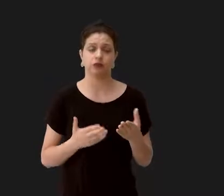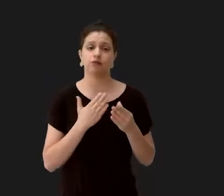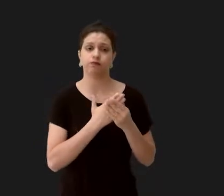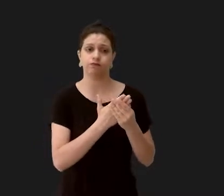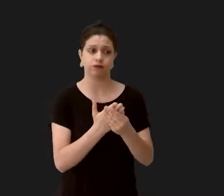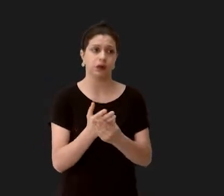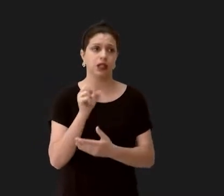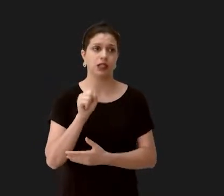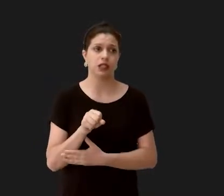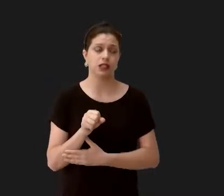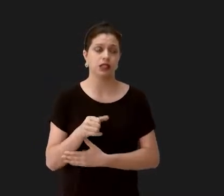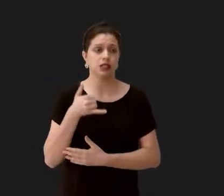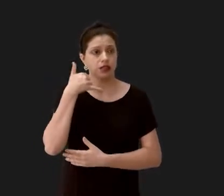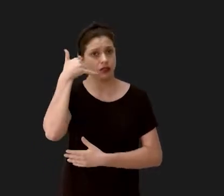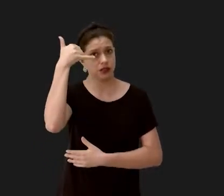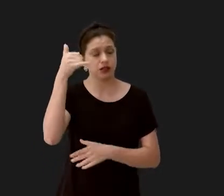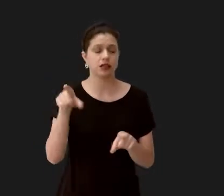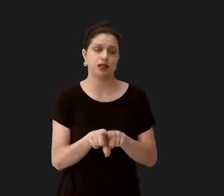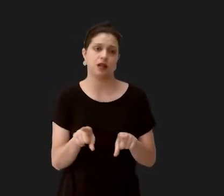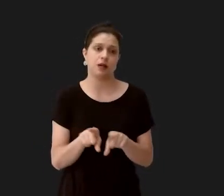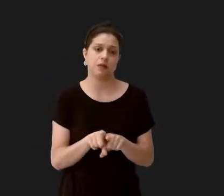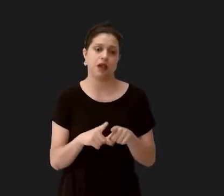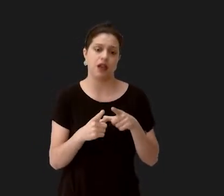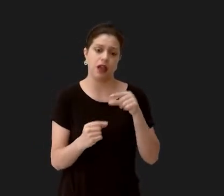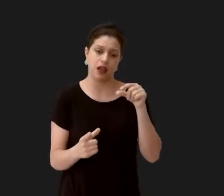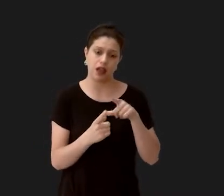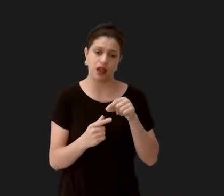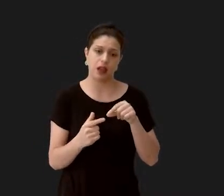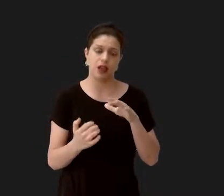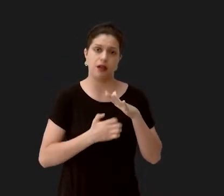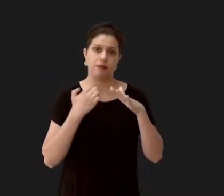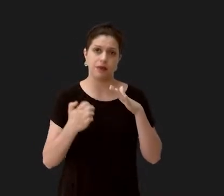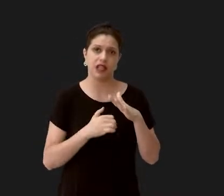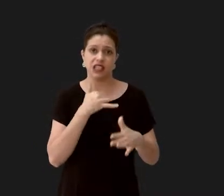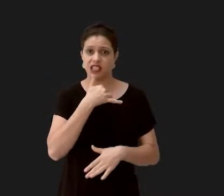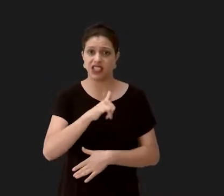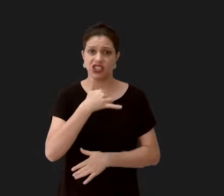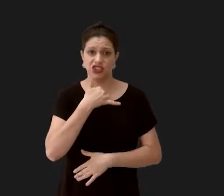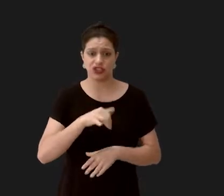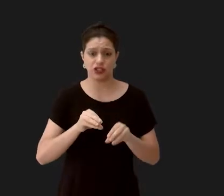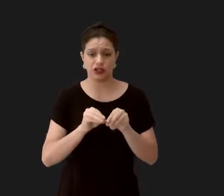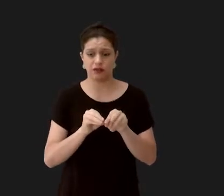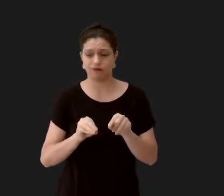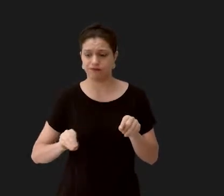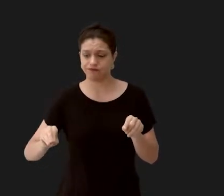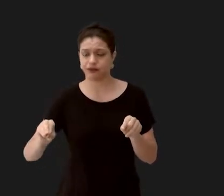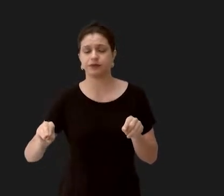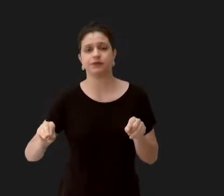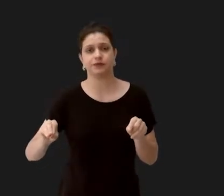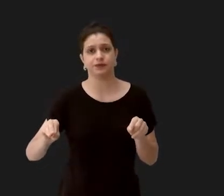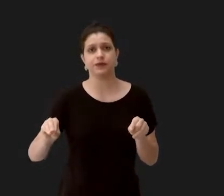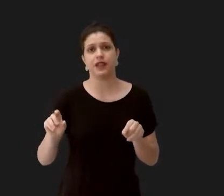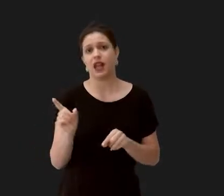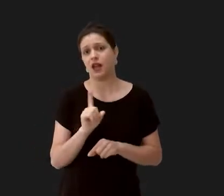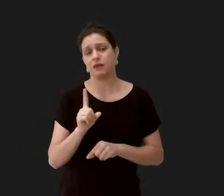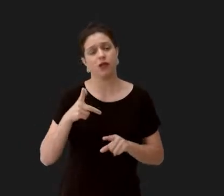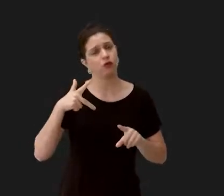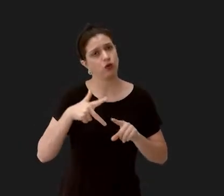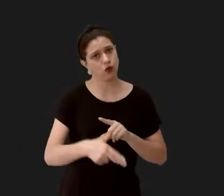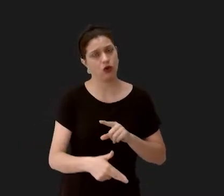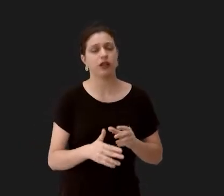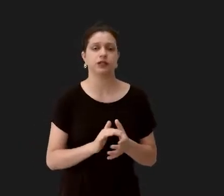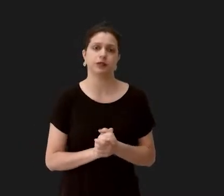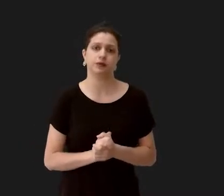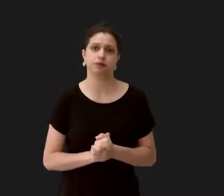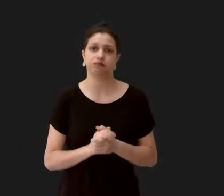aí encaminhado e tive a oportunidade de poder ligar o presidente da Energisa para que se renove e se estenda esse prazo para que não